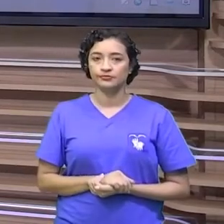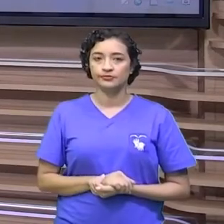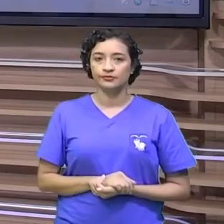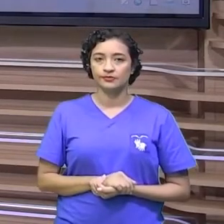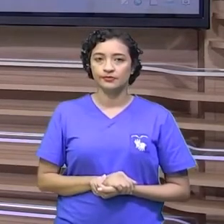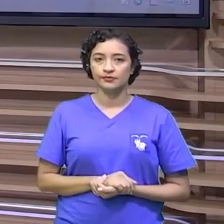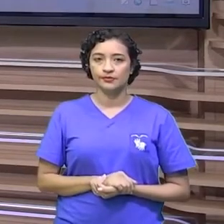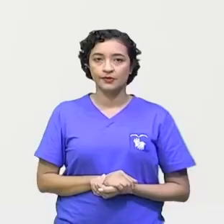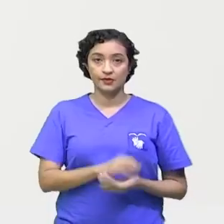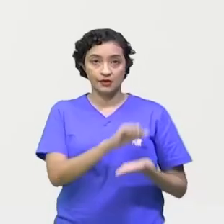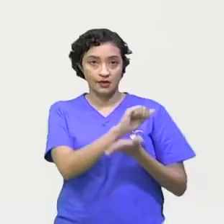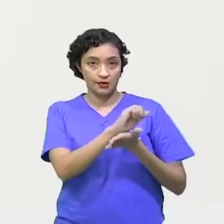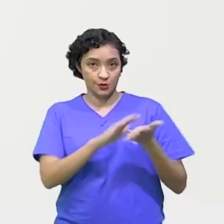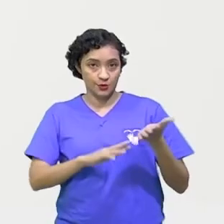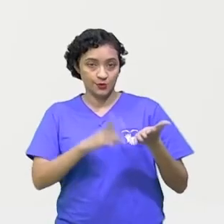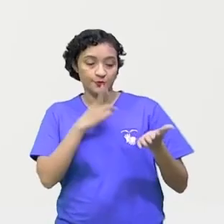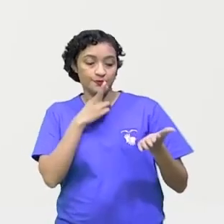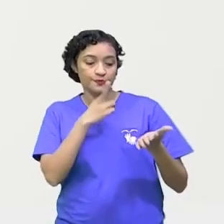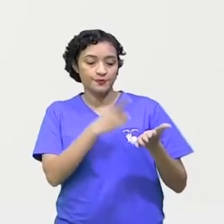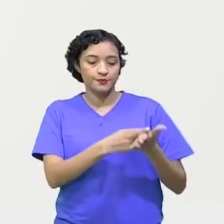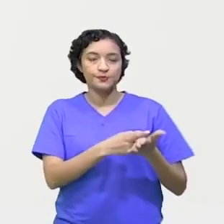ao nosso exercitando número 1.